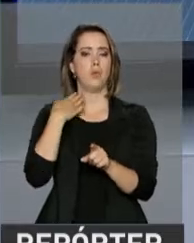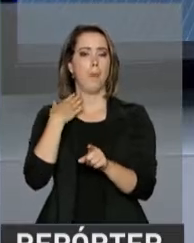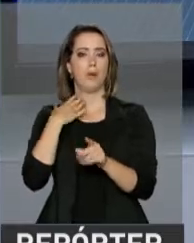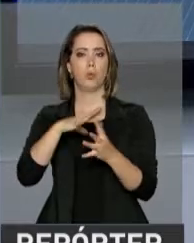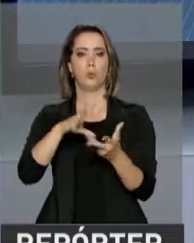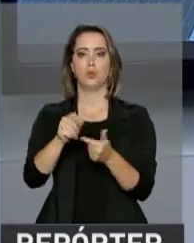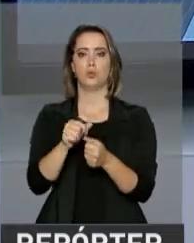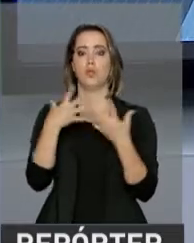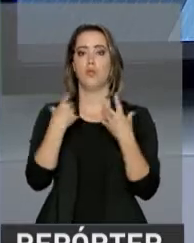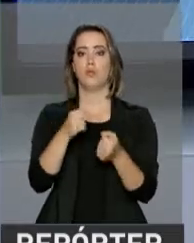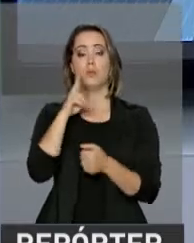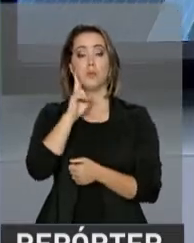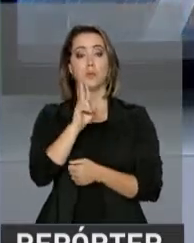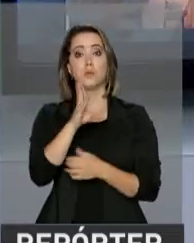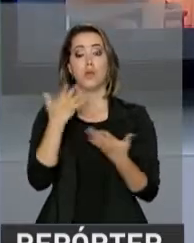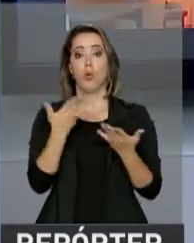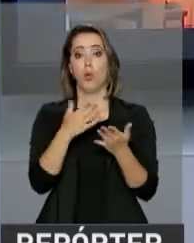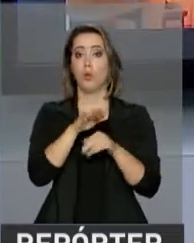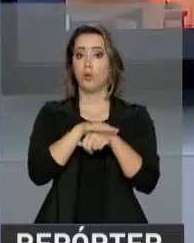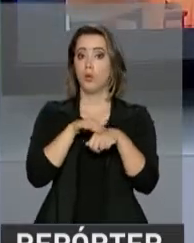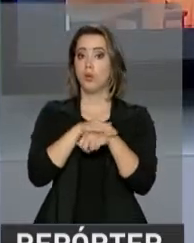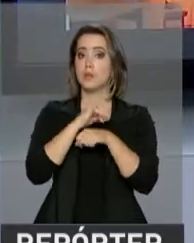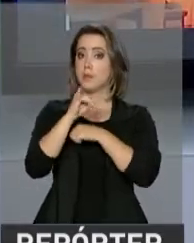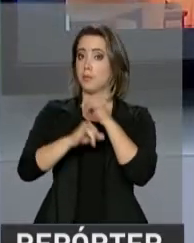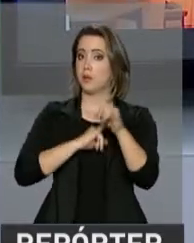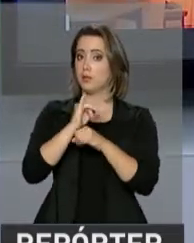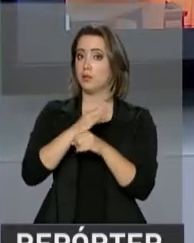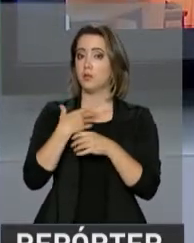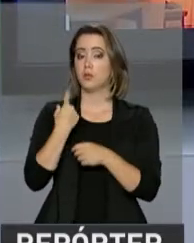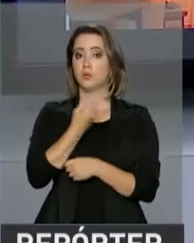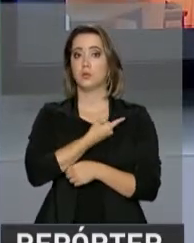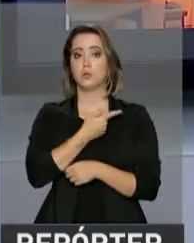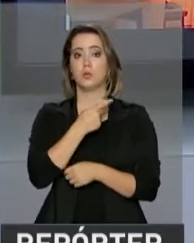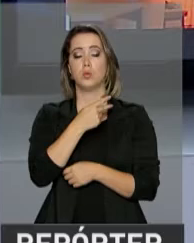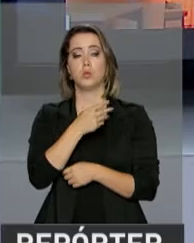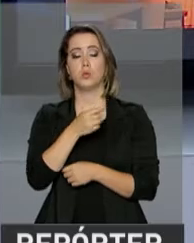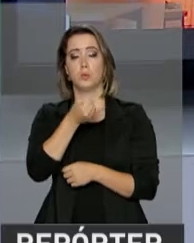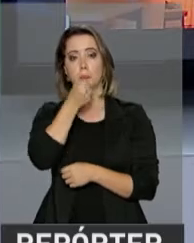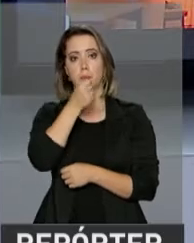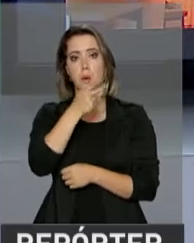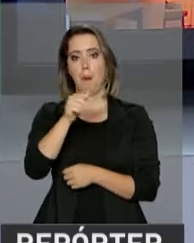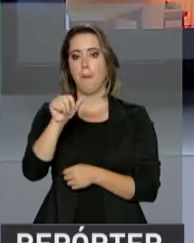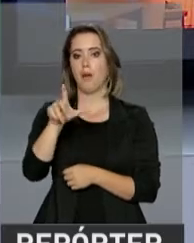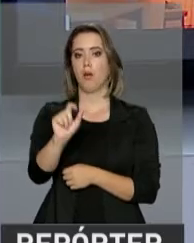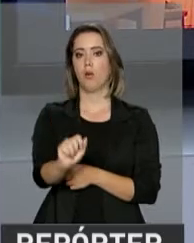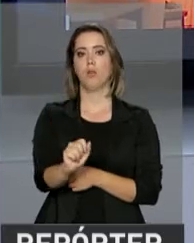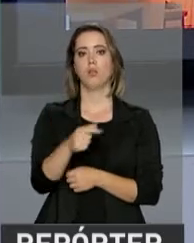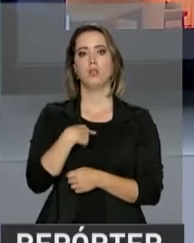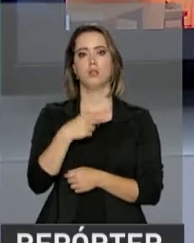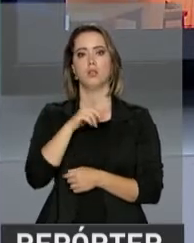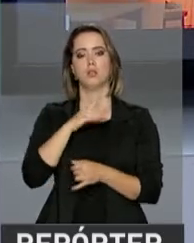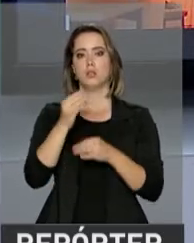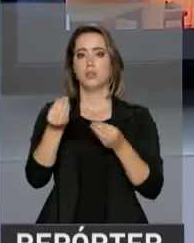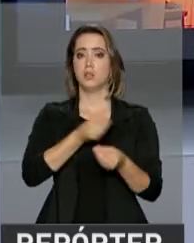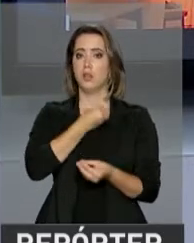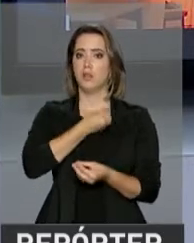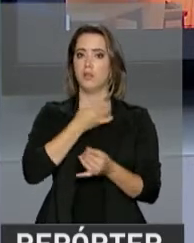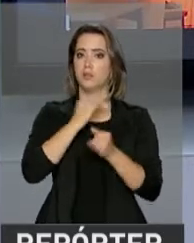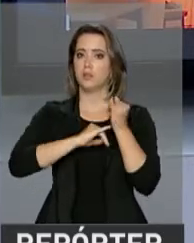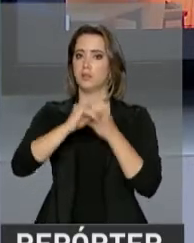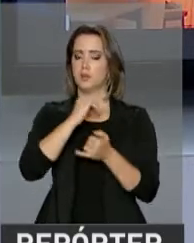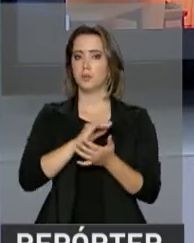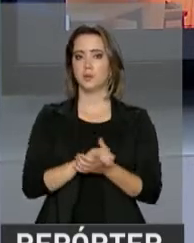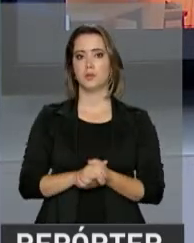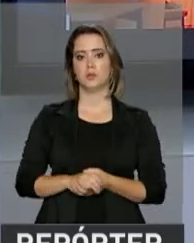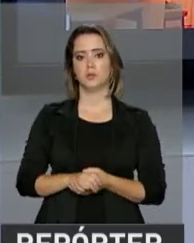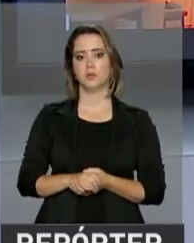mundial nós vamos agora conversar pela internet com a nossa correspondente em washington paula de hoje que tem ao vivo as informações